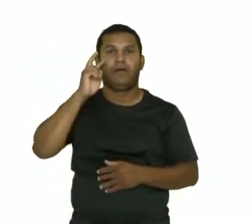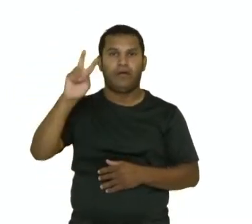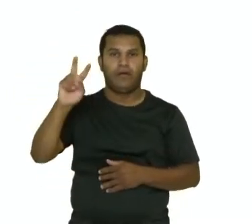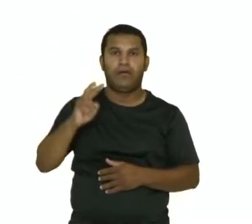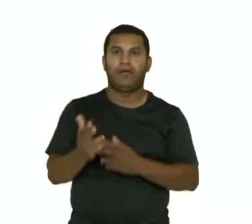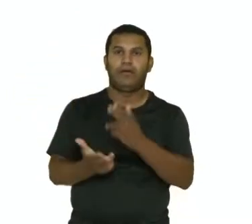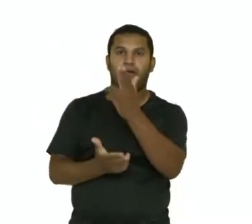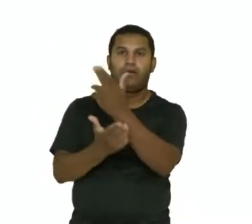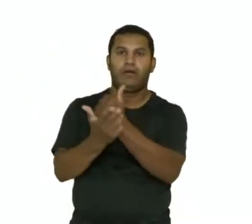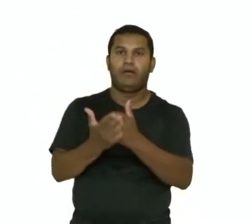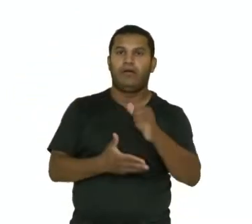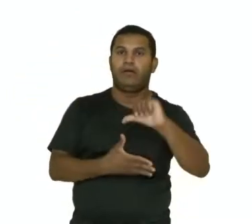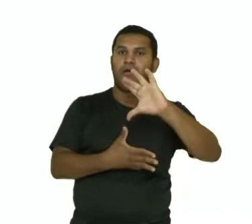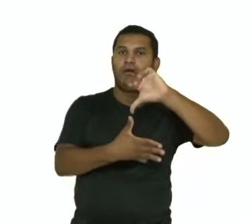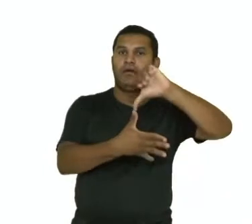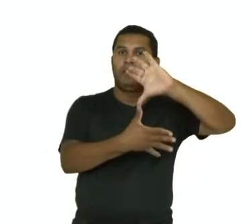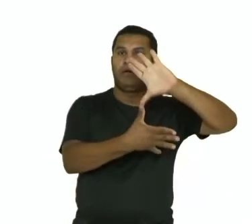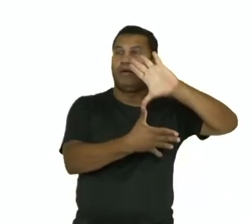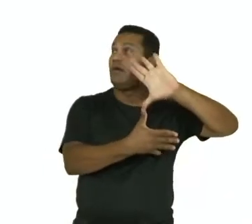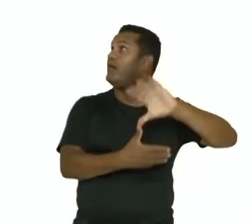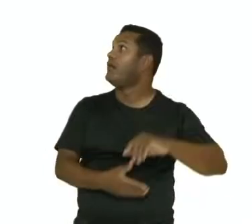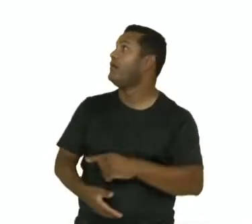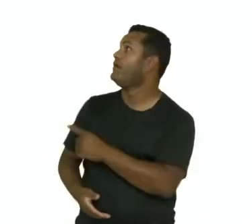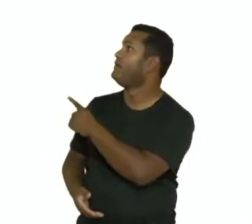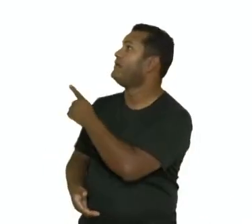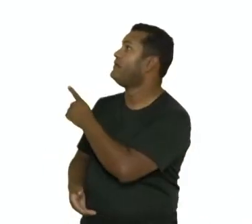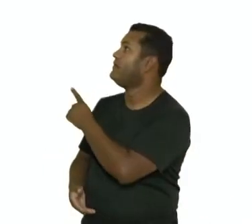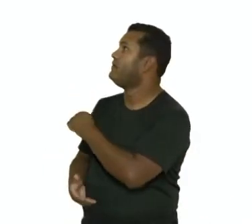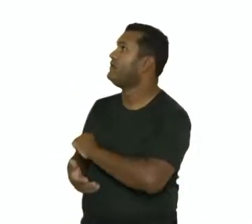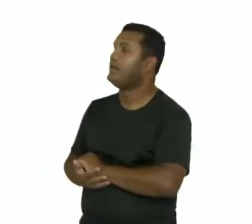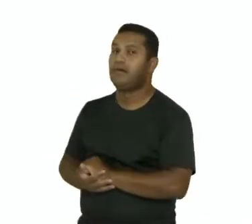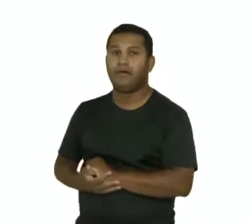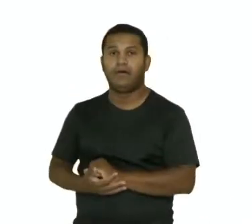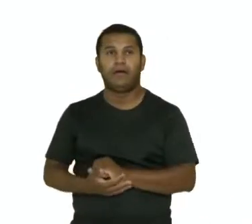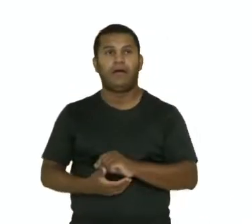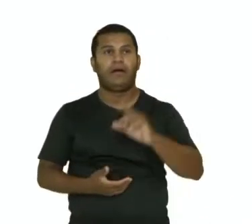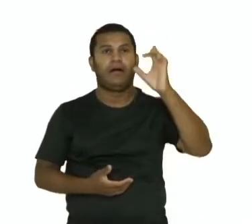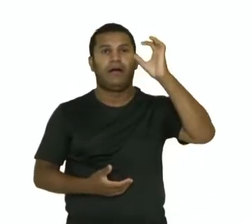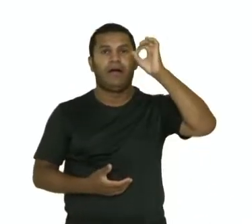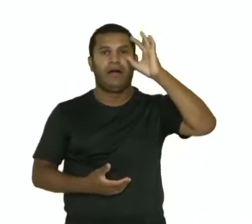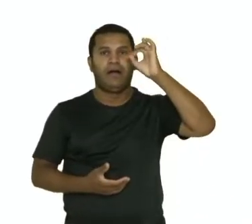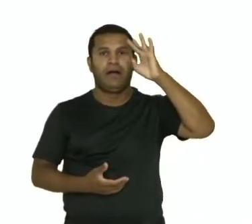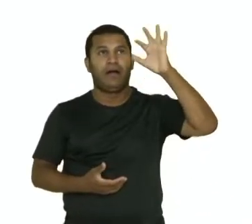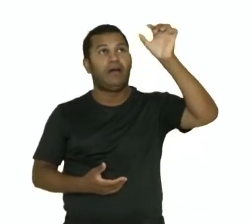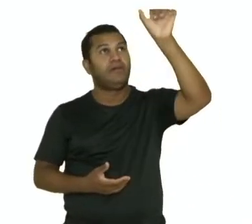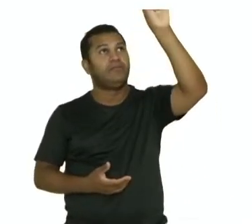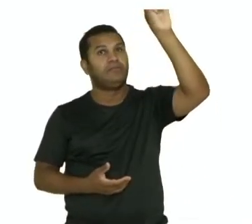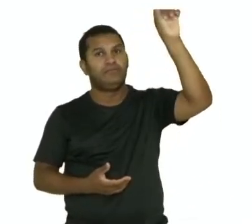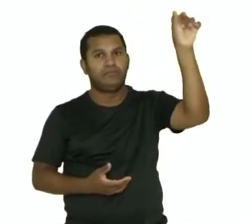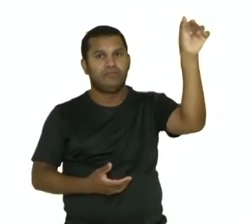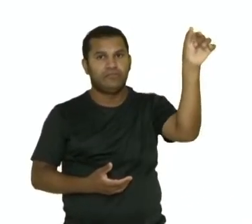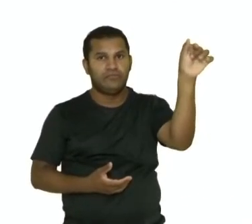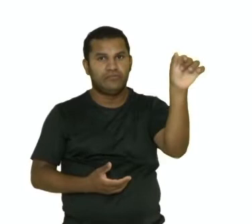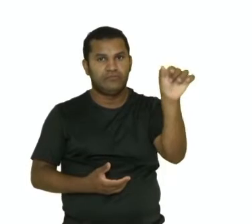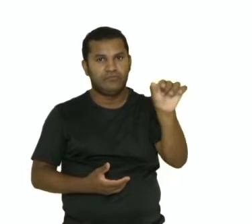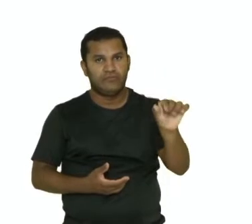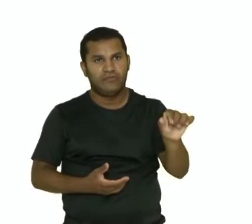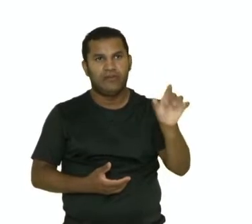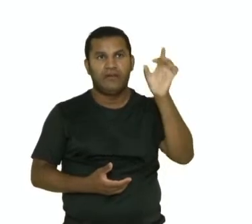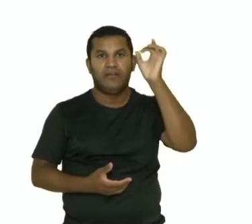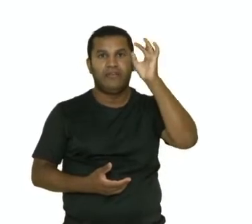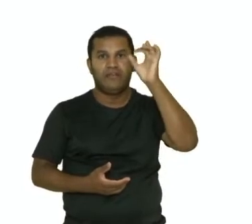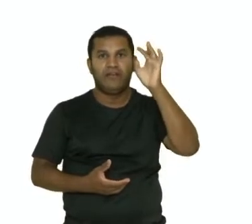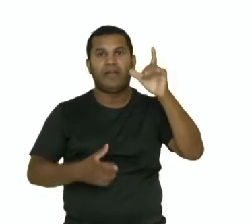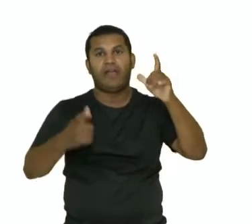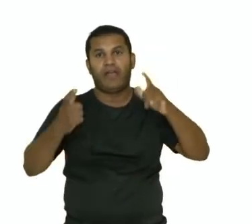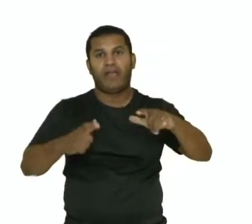né, a região aonde se estendeu o Império Inca, tá? Região da Cordilheira dos Andes, né?